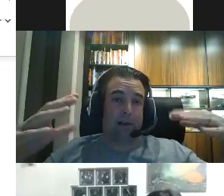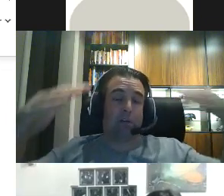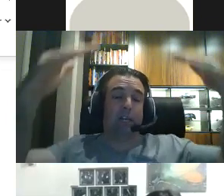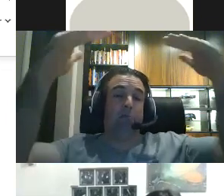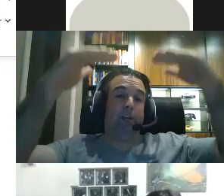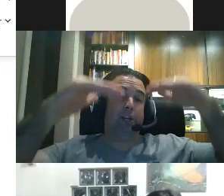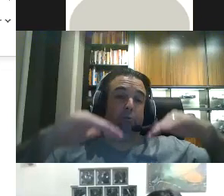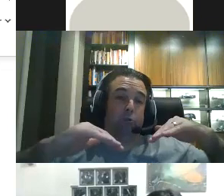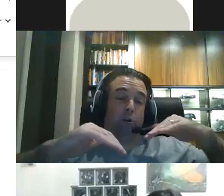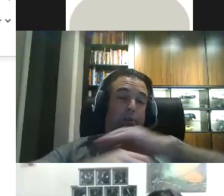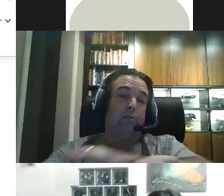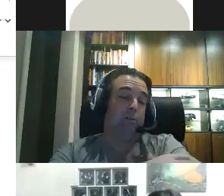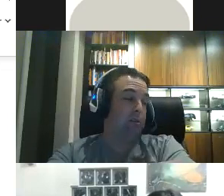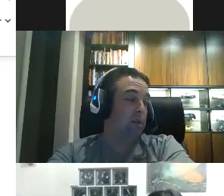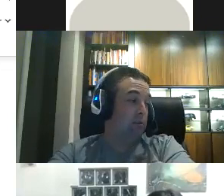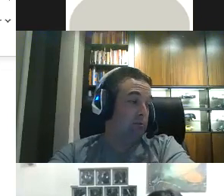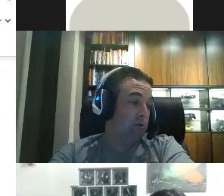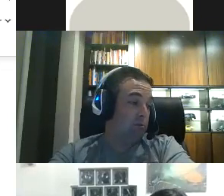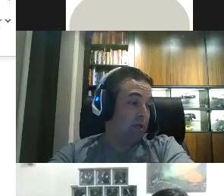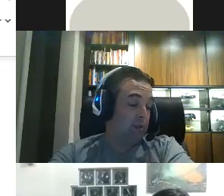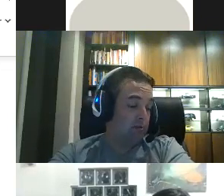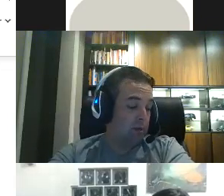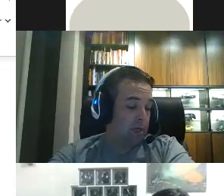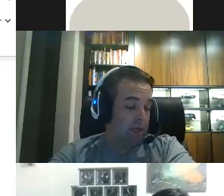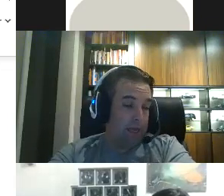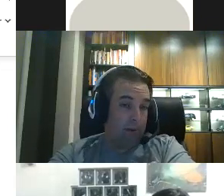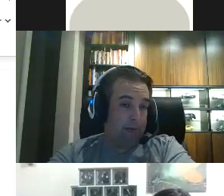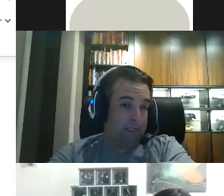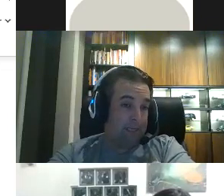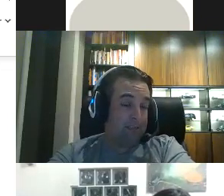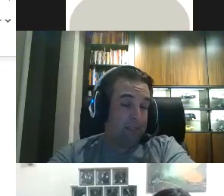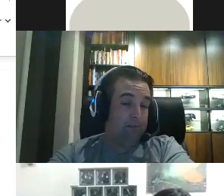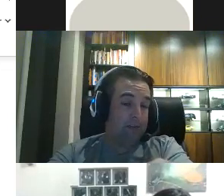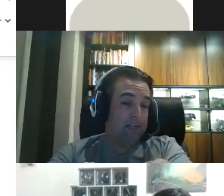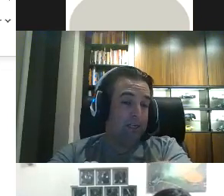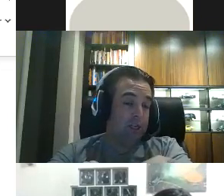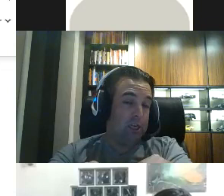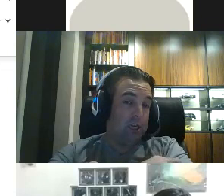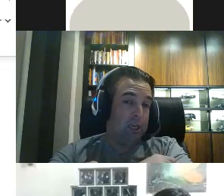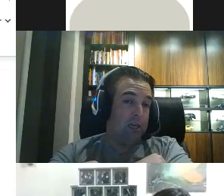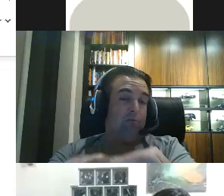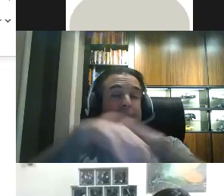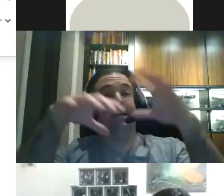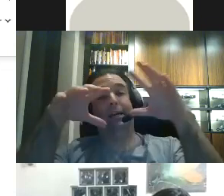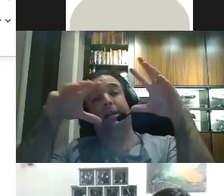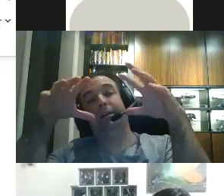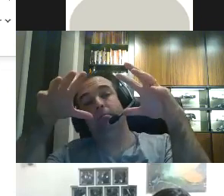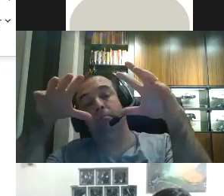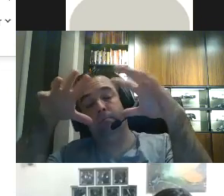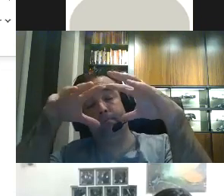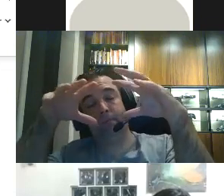é água que não vai chegar no solo, então nós vamos estudar isso. É uma parcela significante que fica